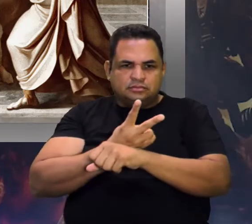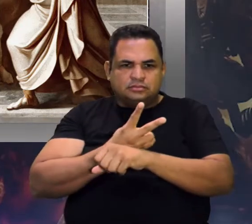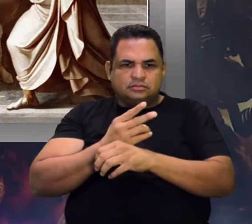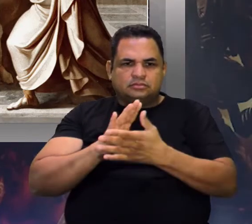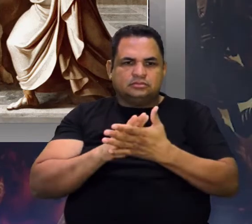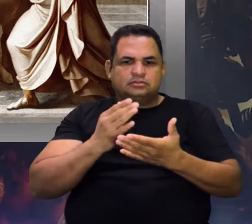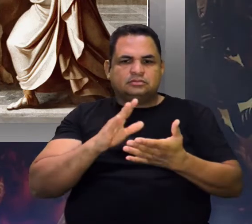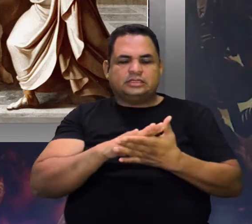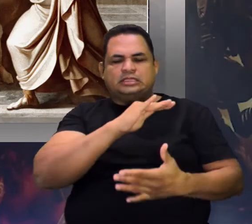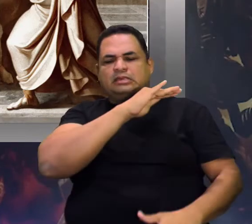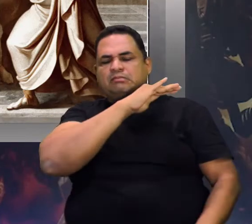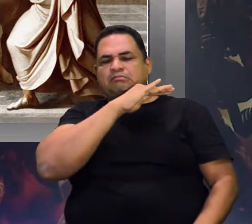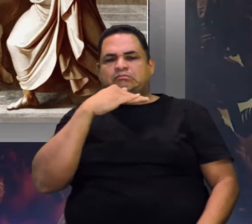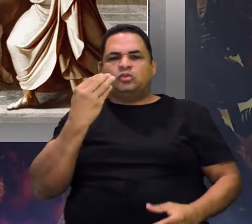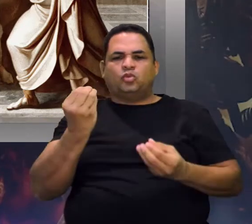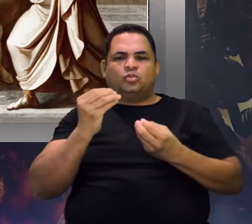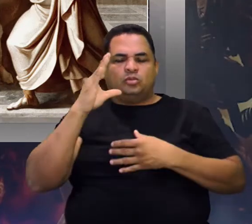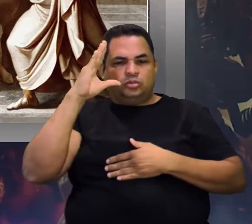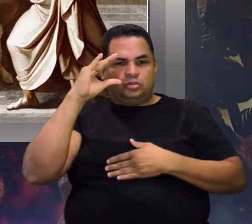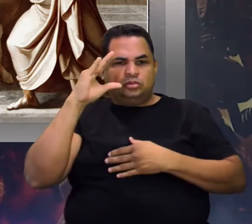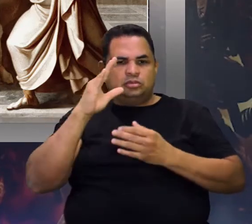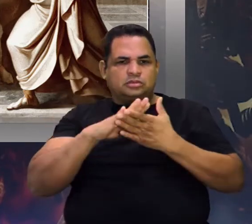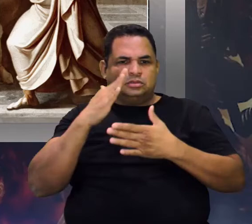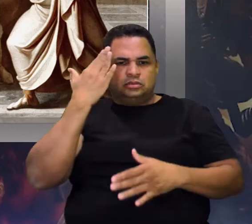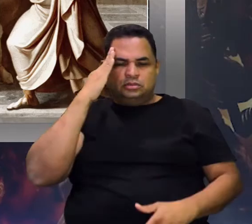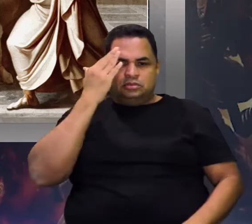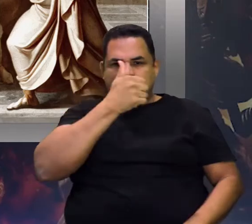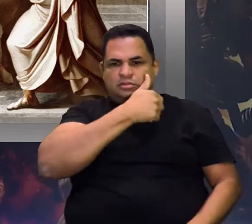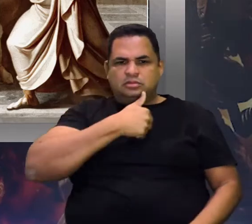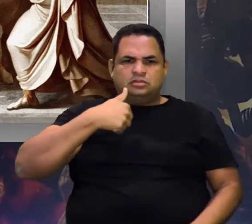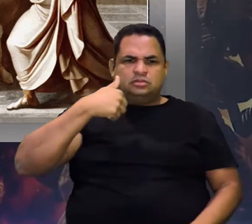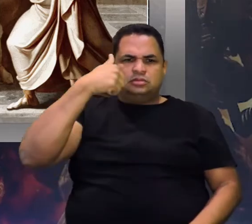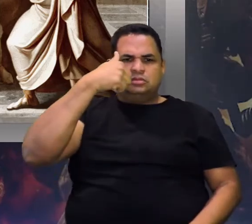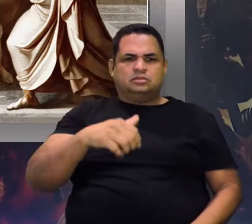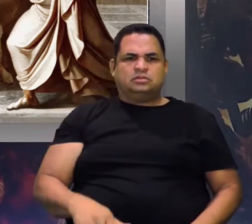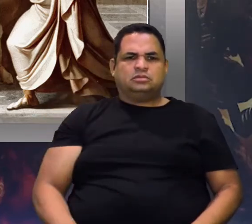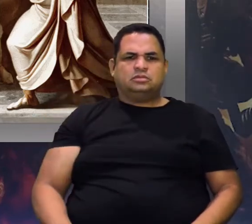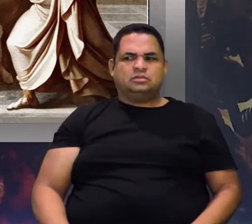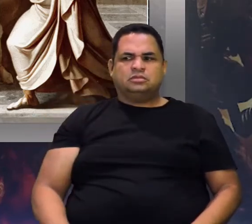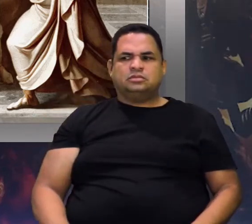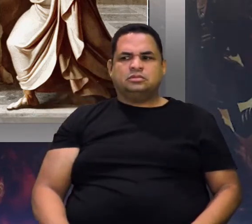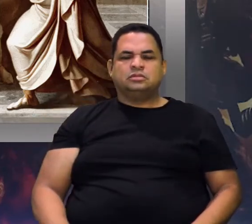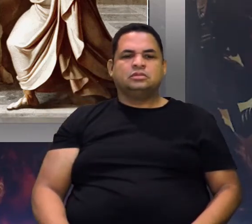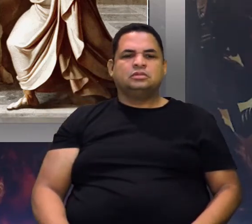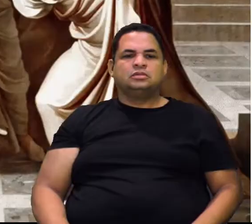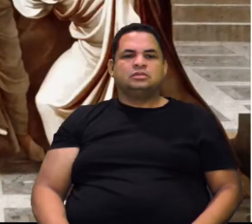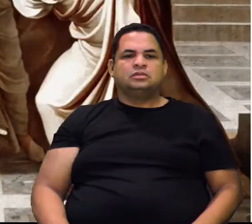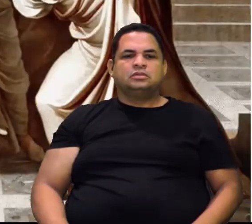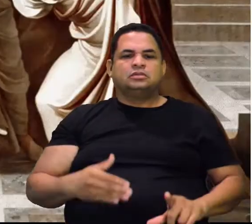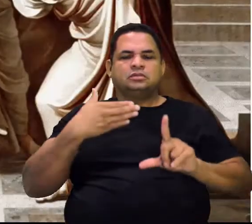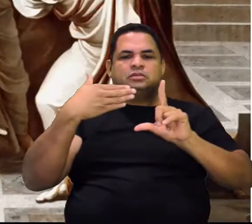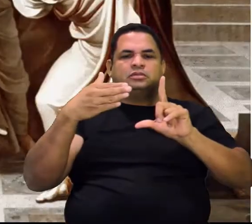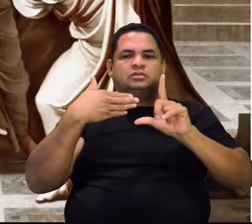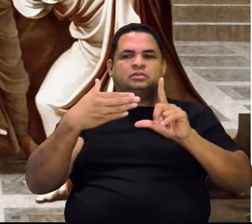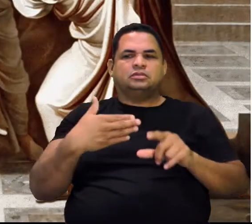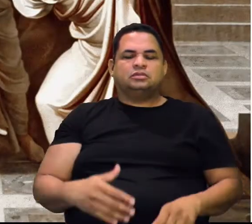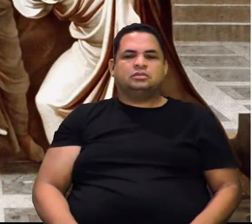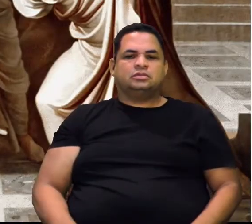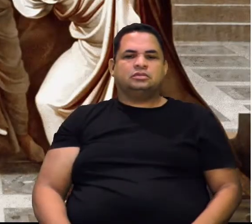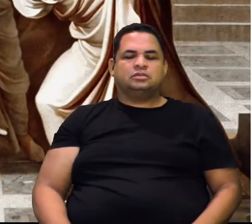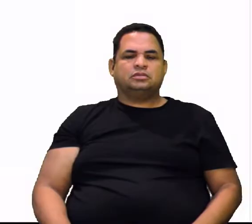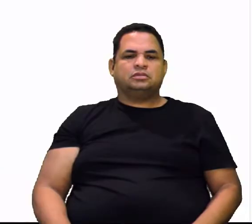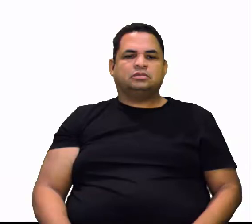esse assassinato como curiosidade para vocês entenderem melhor. Tá? Vai lá, na tela para vocês.